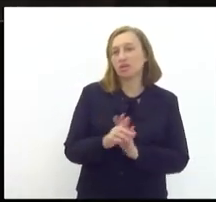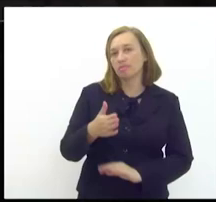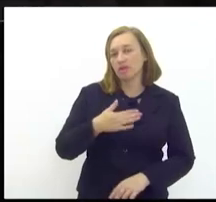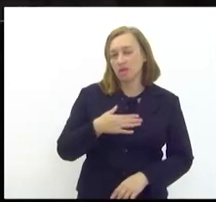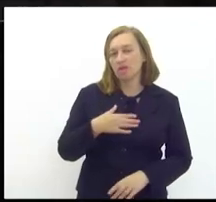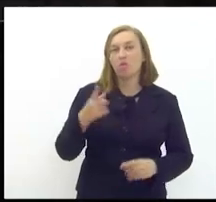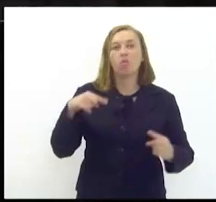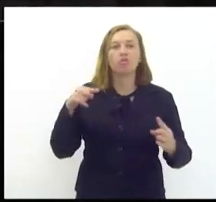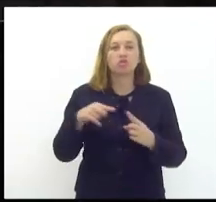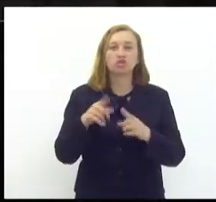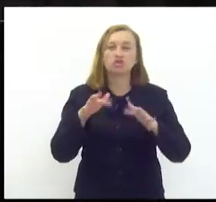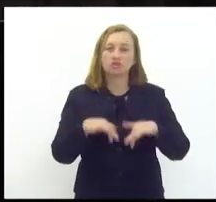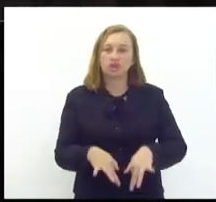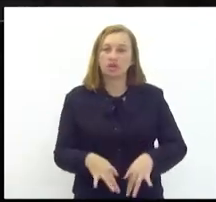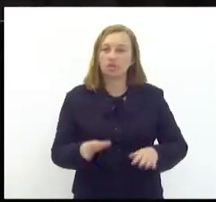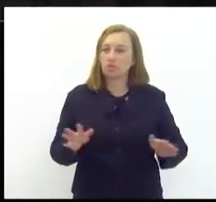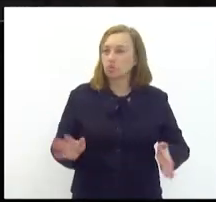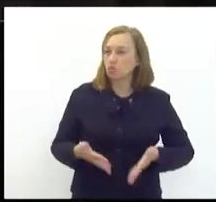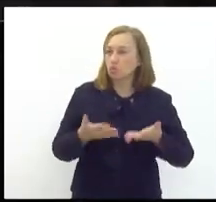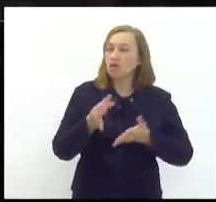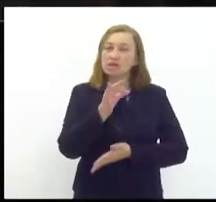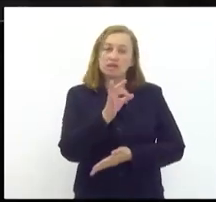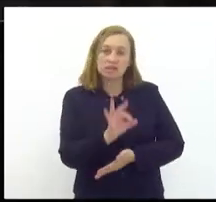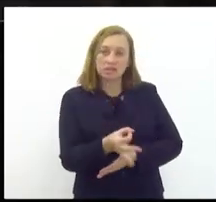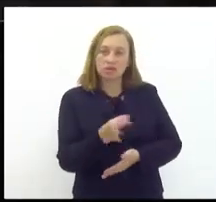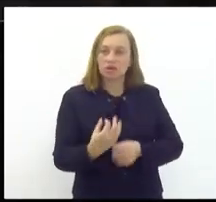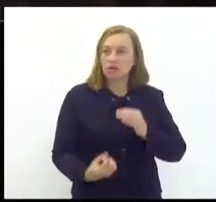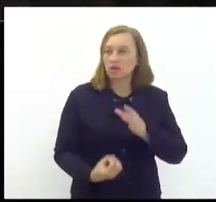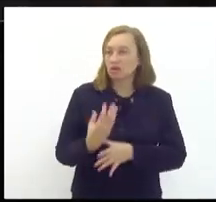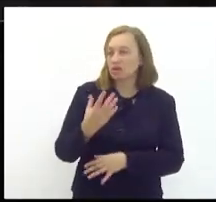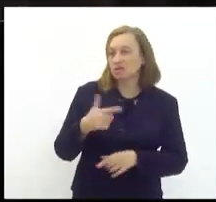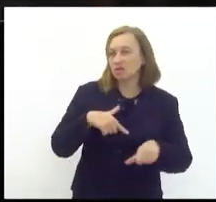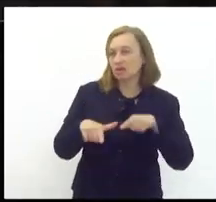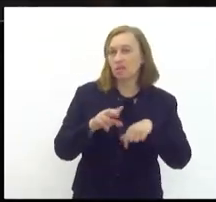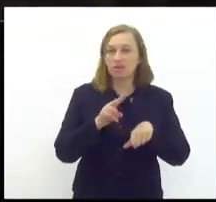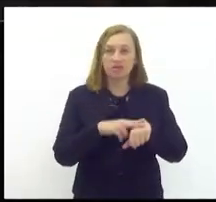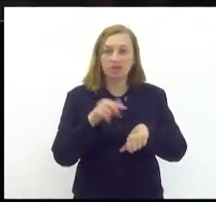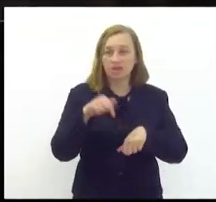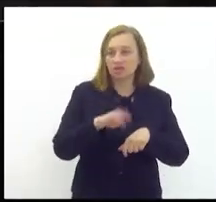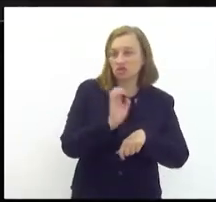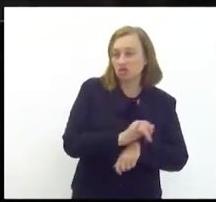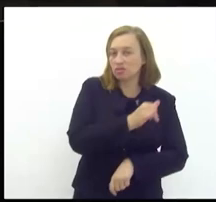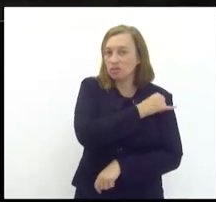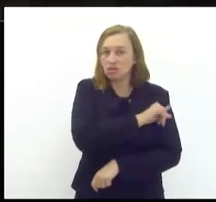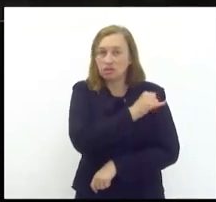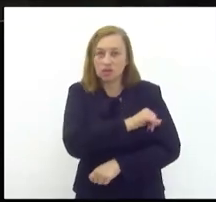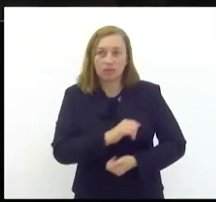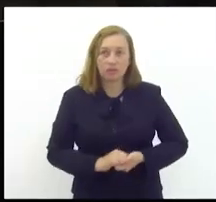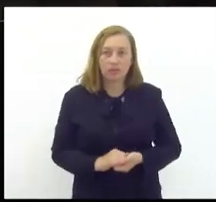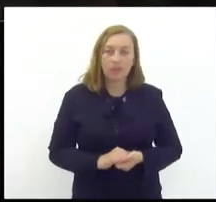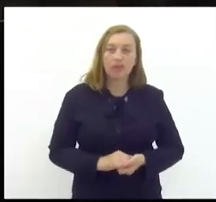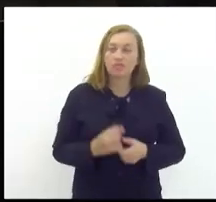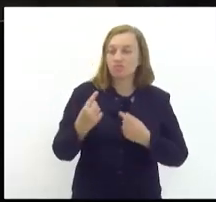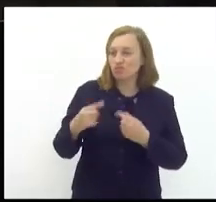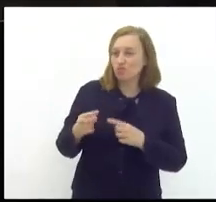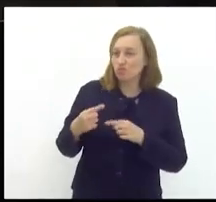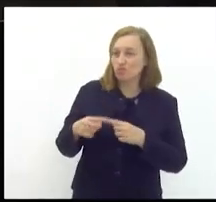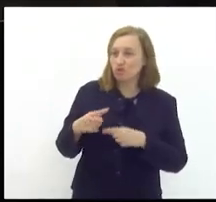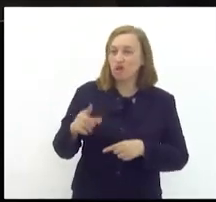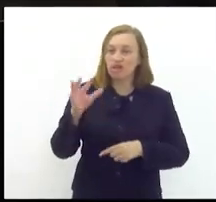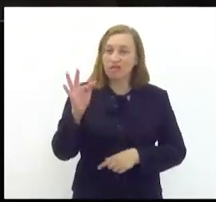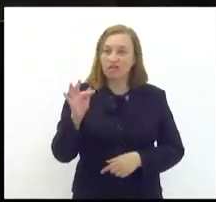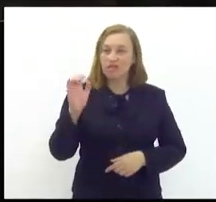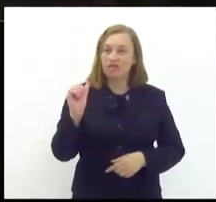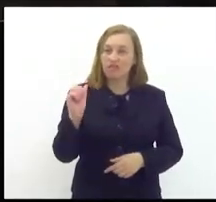autoria tem como objetivo final estimular Justamente a criação de empregos verdes aqui no estado do Rio de Janeiro provocar o